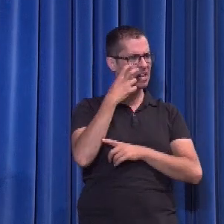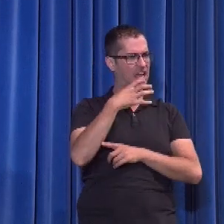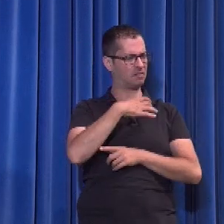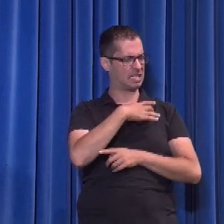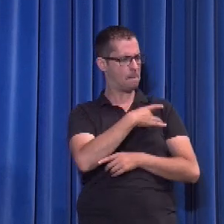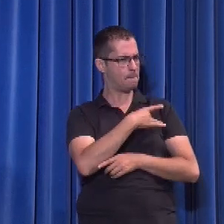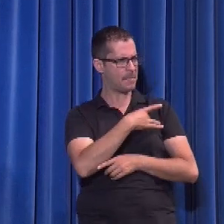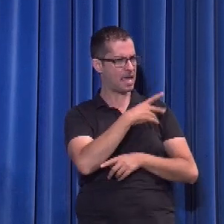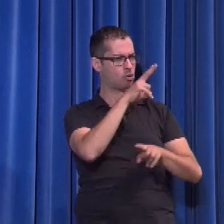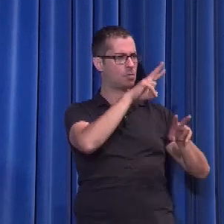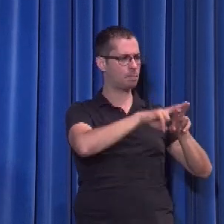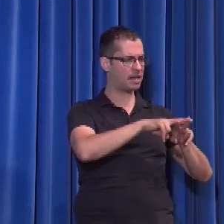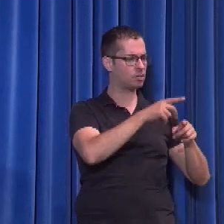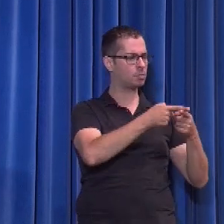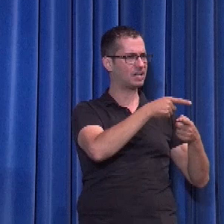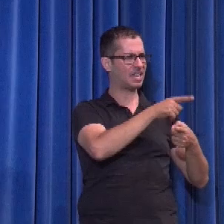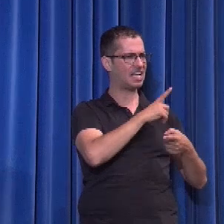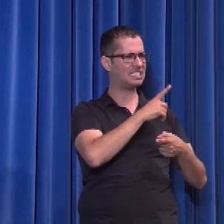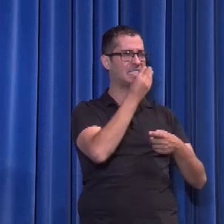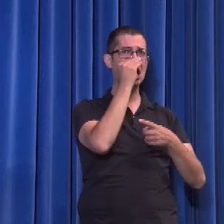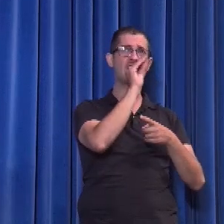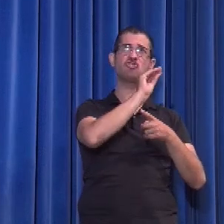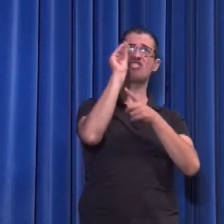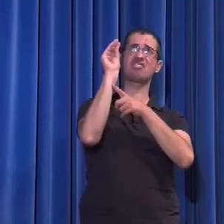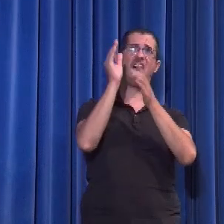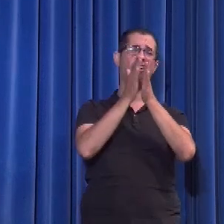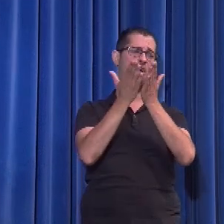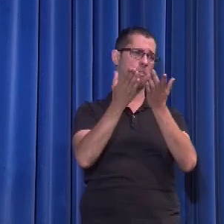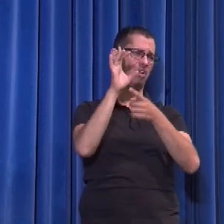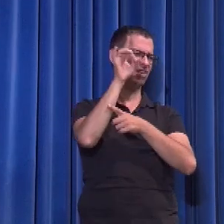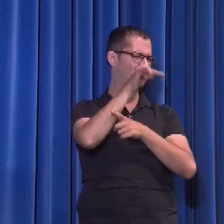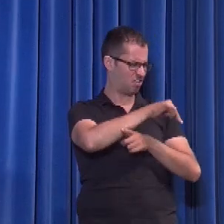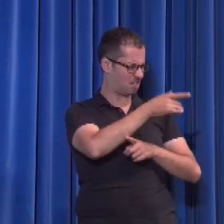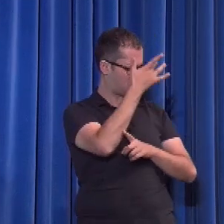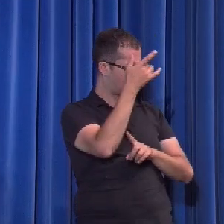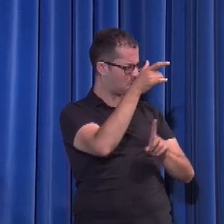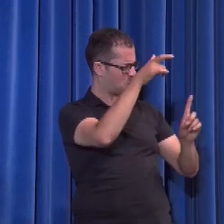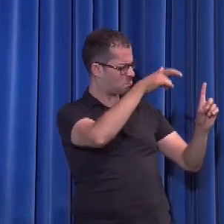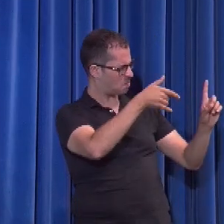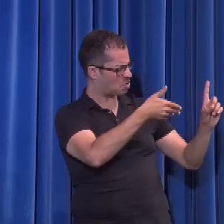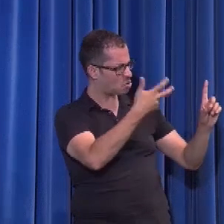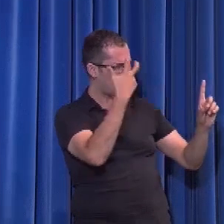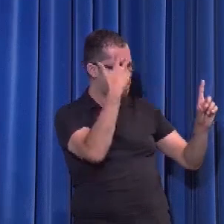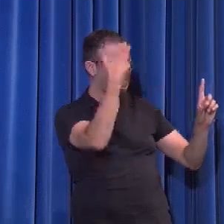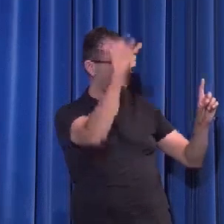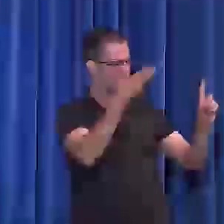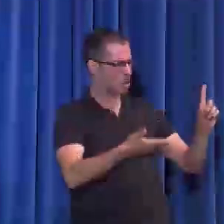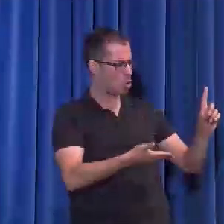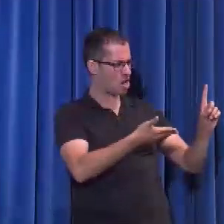a palavra do Senhor. Que sabedoria é essa que eles têm? Que sabedoria é essa?